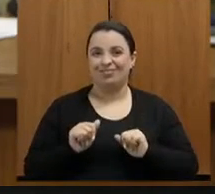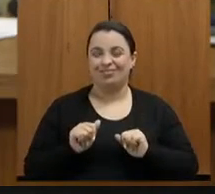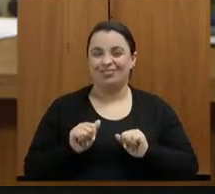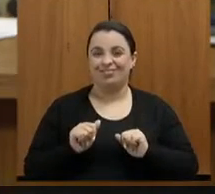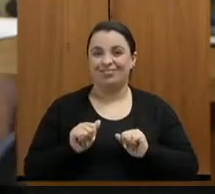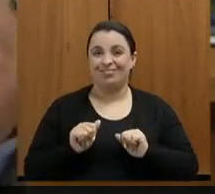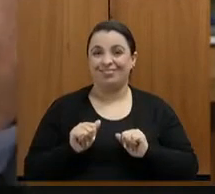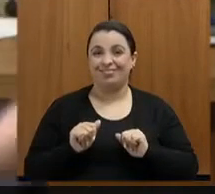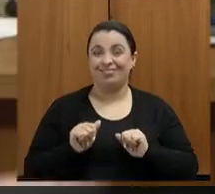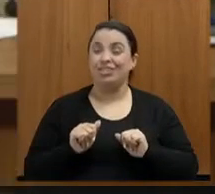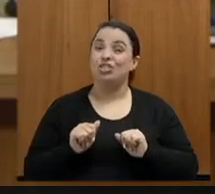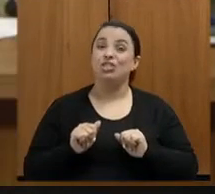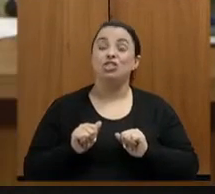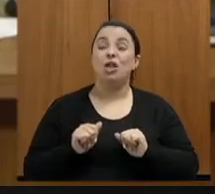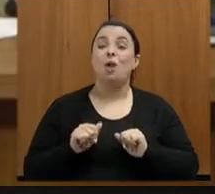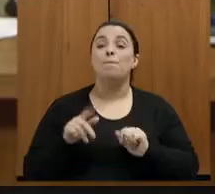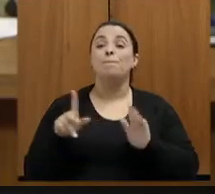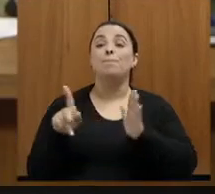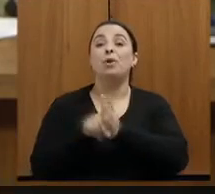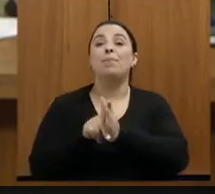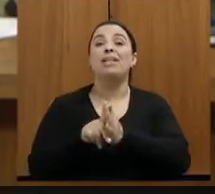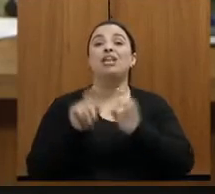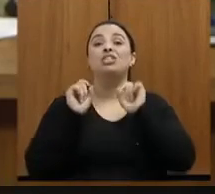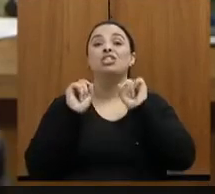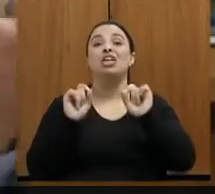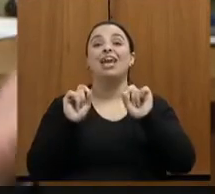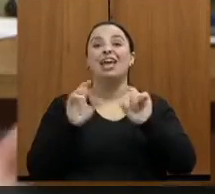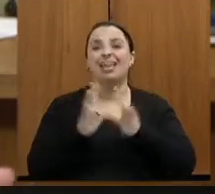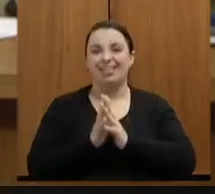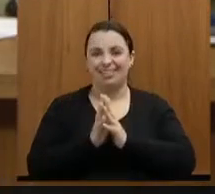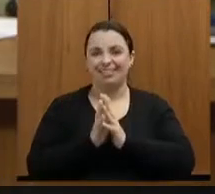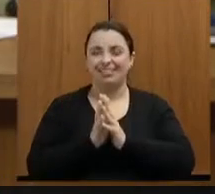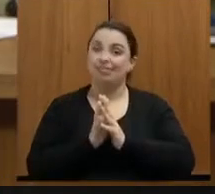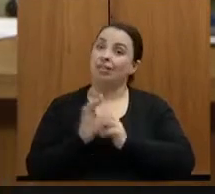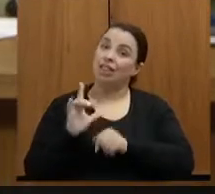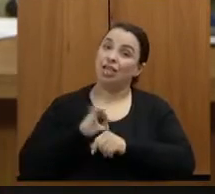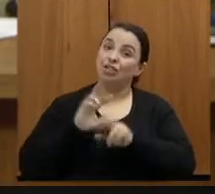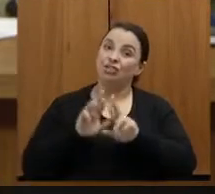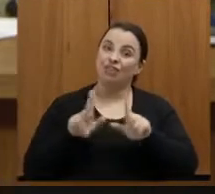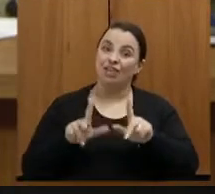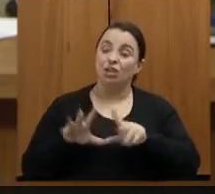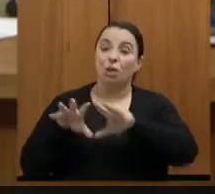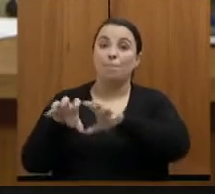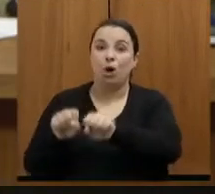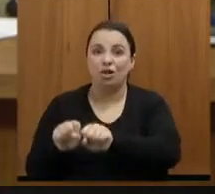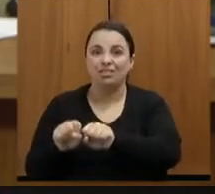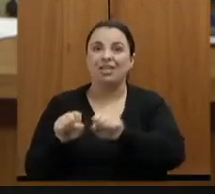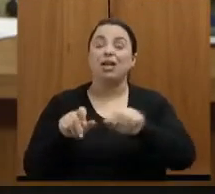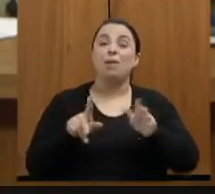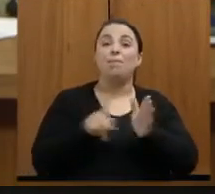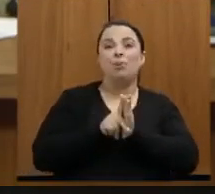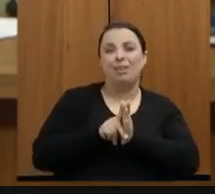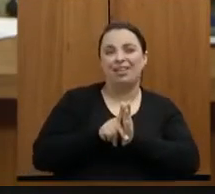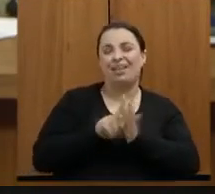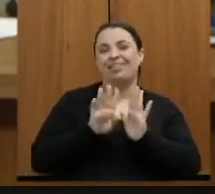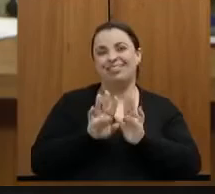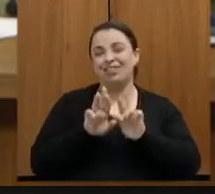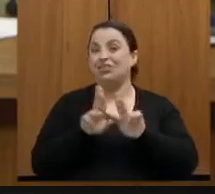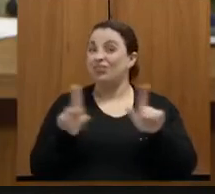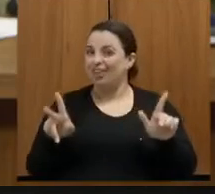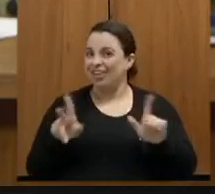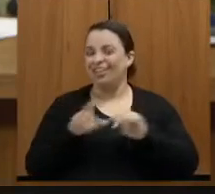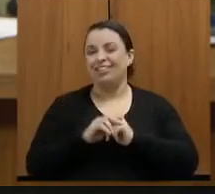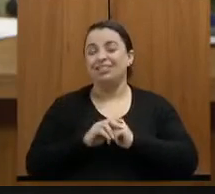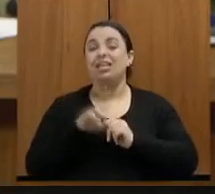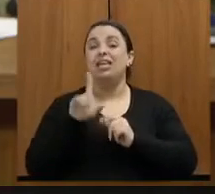coisas, do ponto de vista de propriedade. A diferença entre o que é propriedade e o que é posse, é muito importante ficar registrado. Então, o